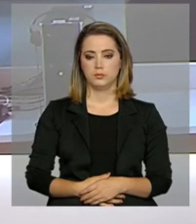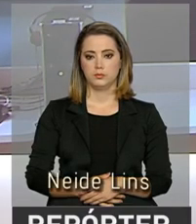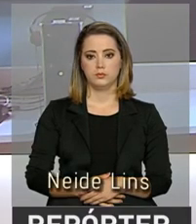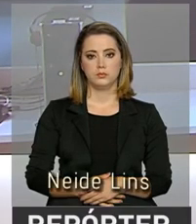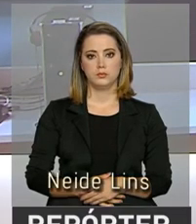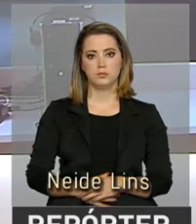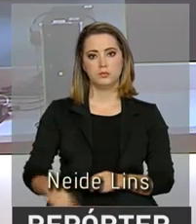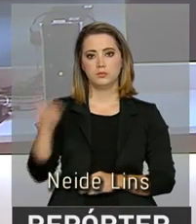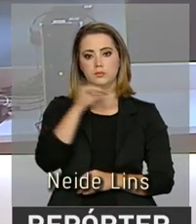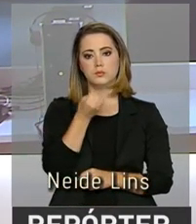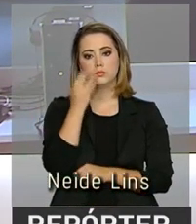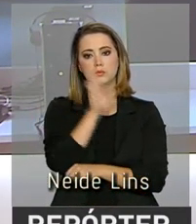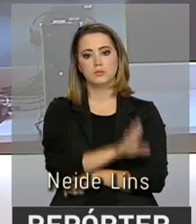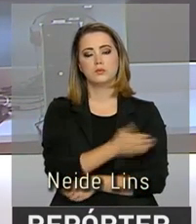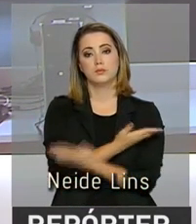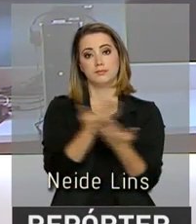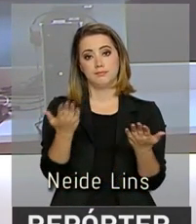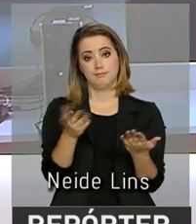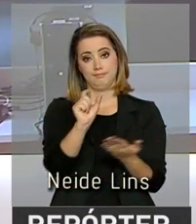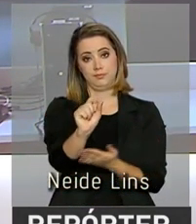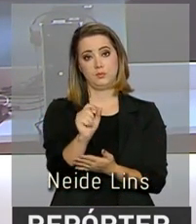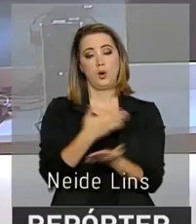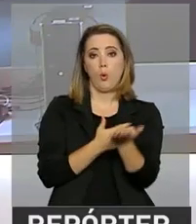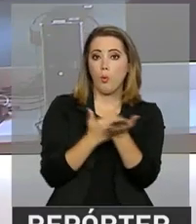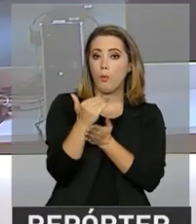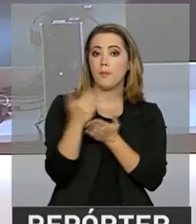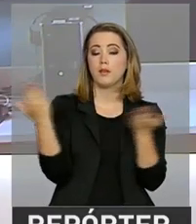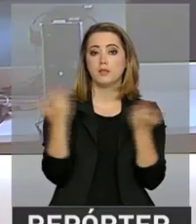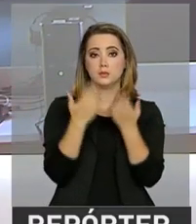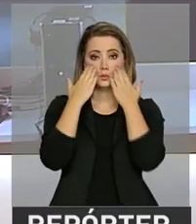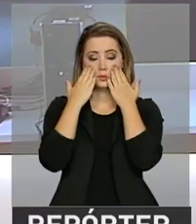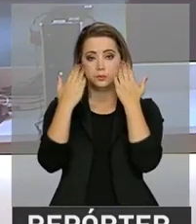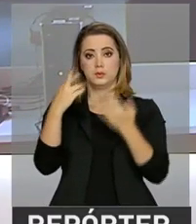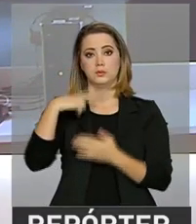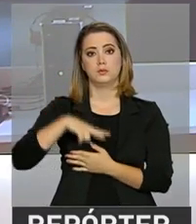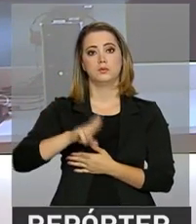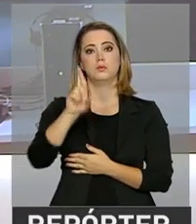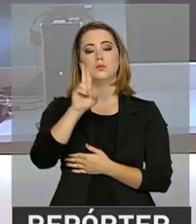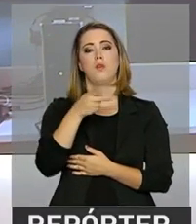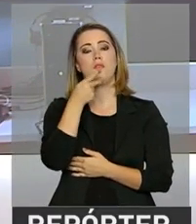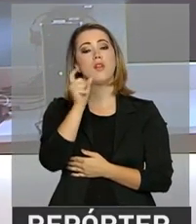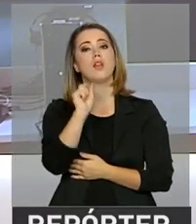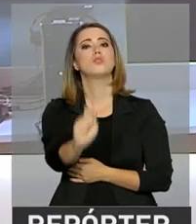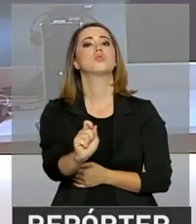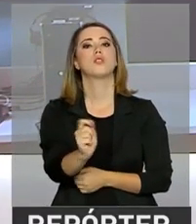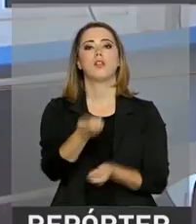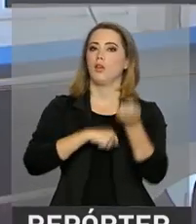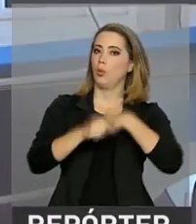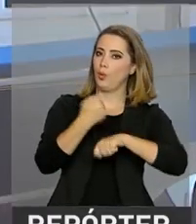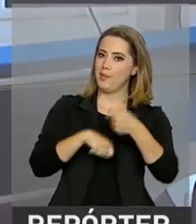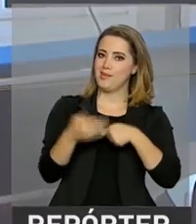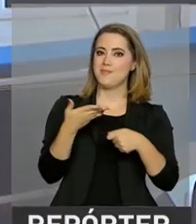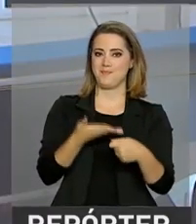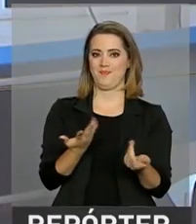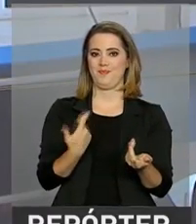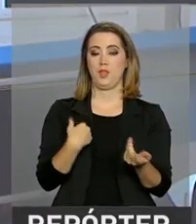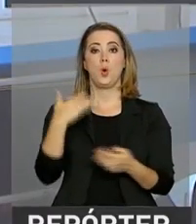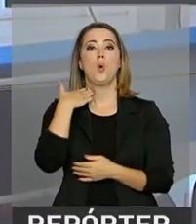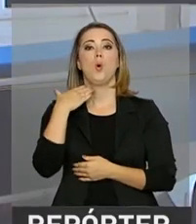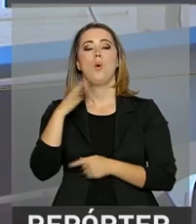olá boa tarde pra você a gente começa nesta edição do repórter nbr falando de economia o banco central